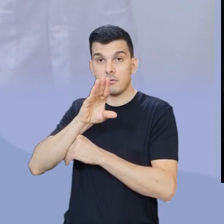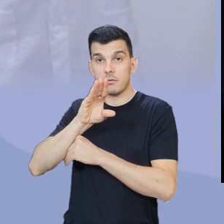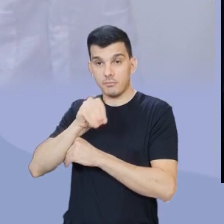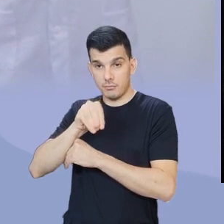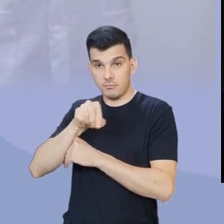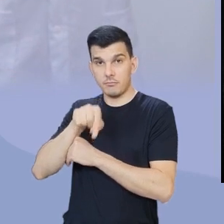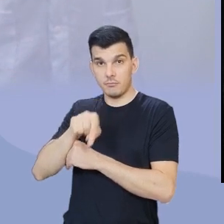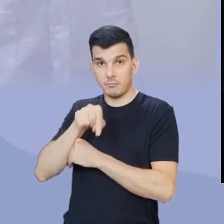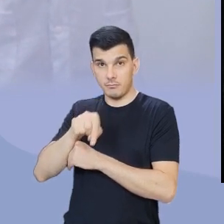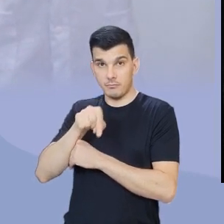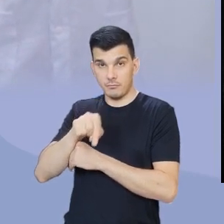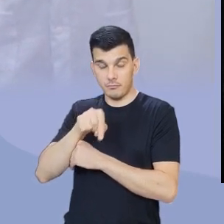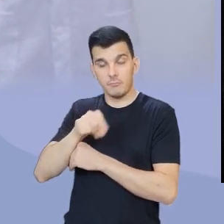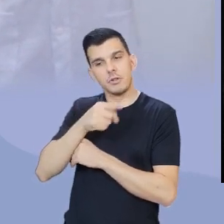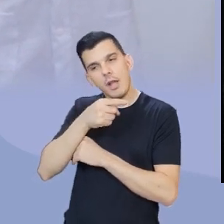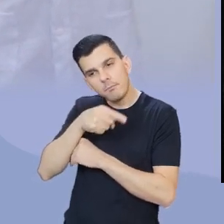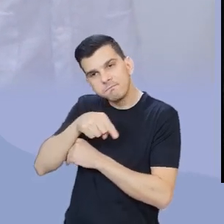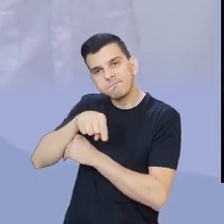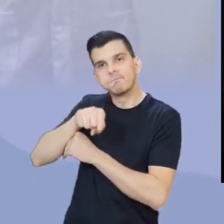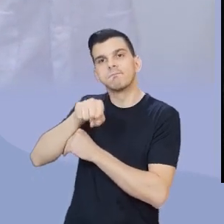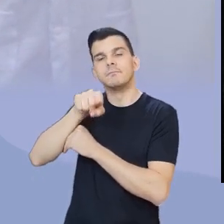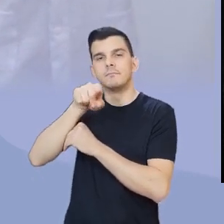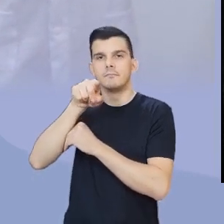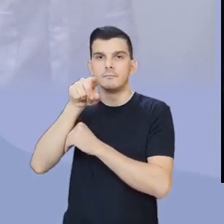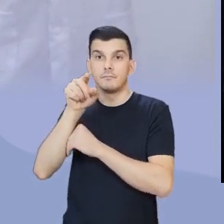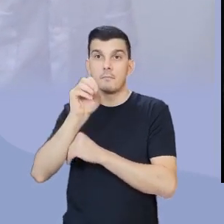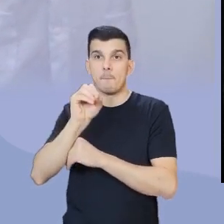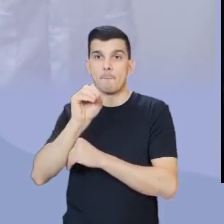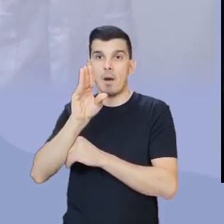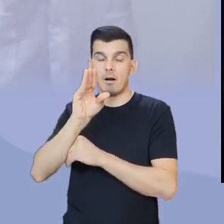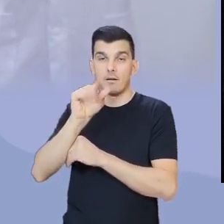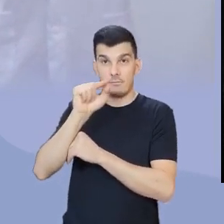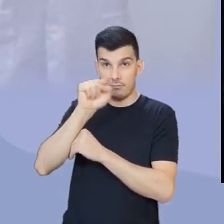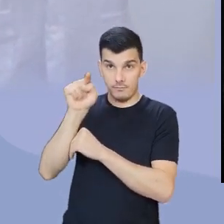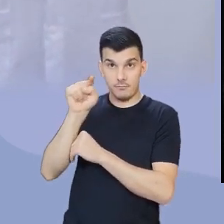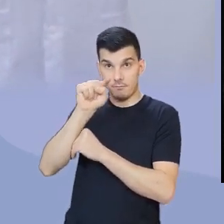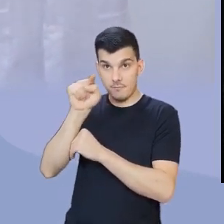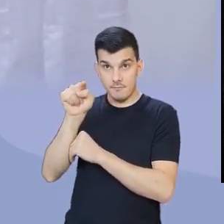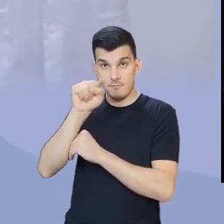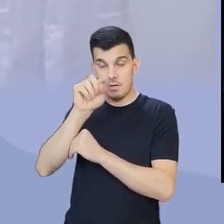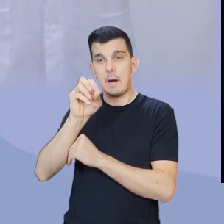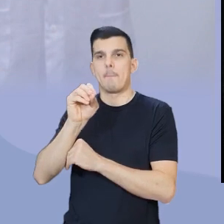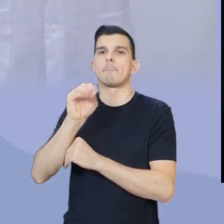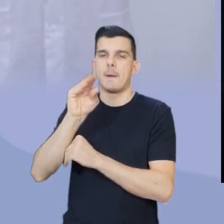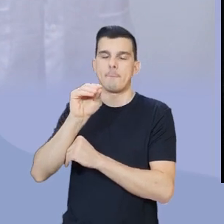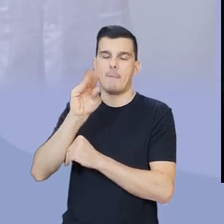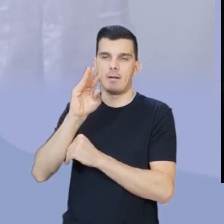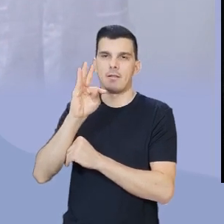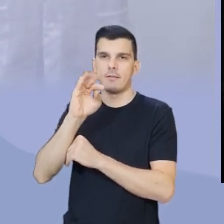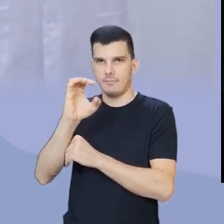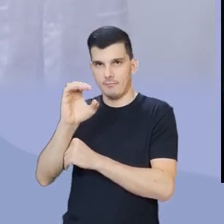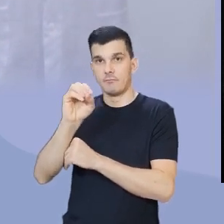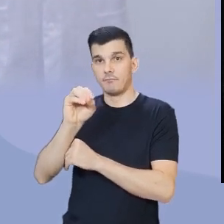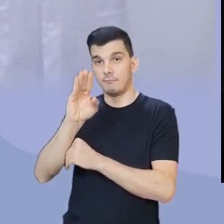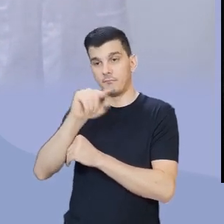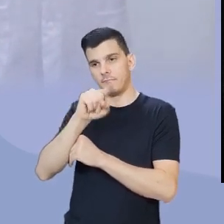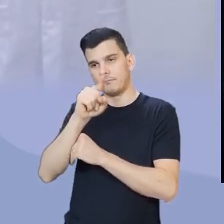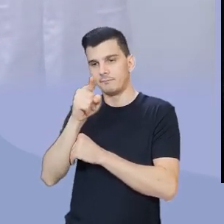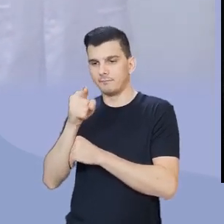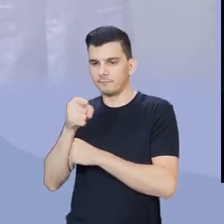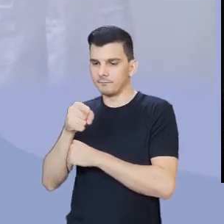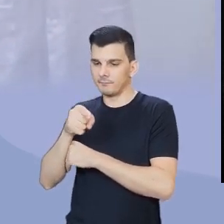embaixo, ele desliga, aí ele volta, sobe. Quando ele passa no TC lá em cima de novo,